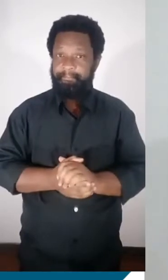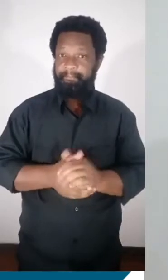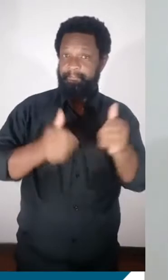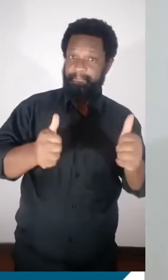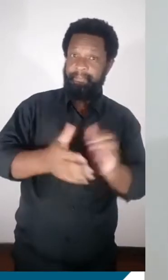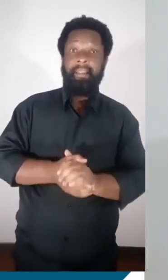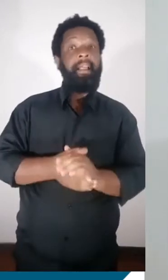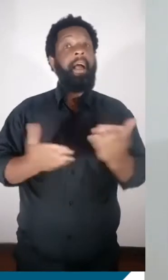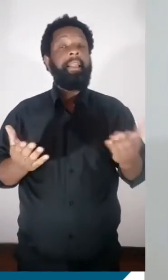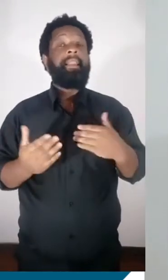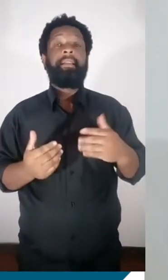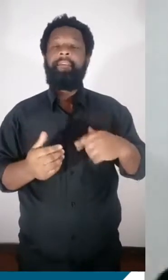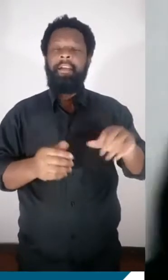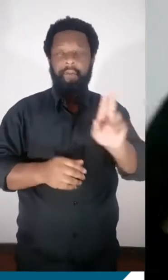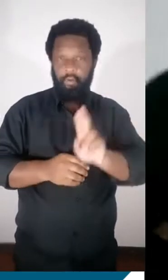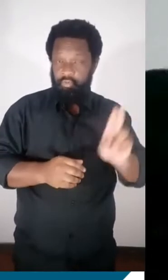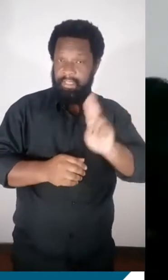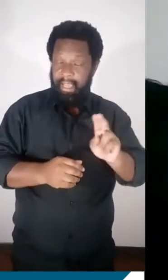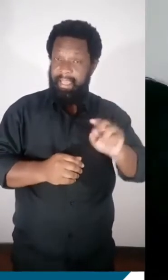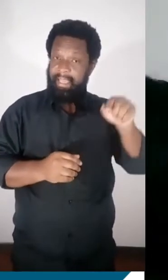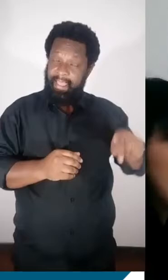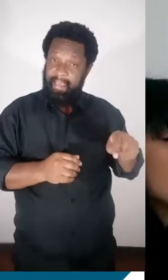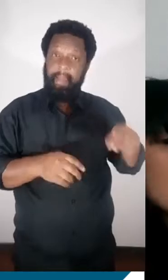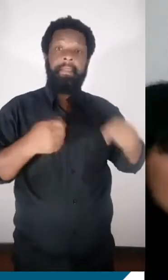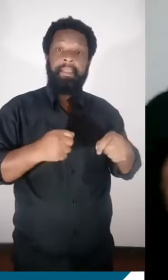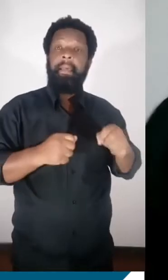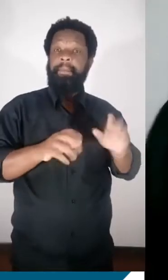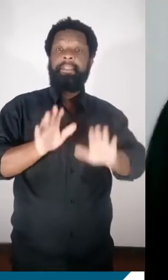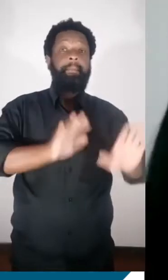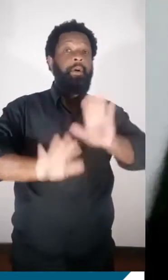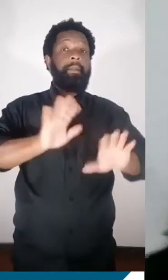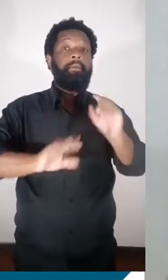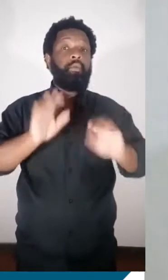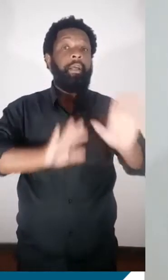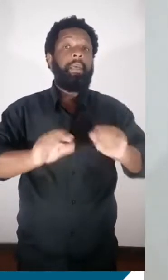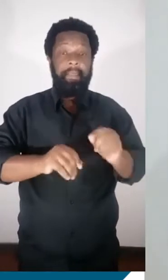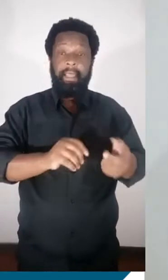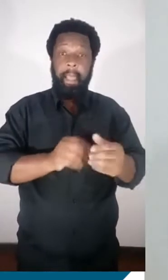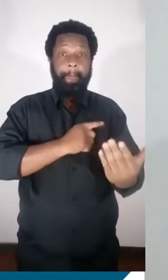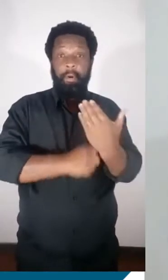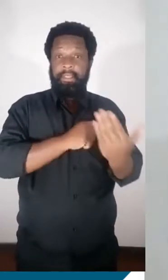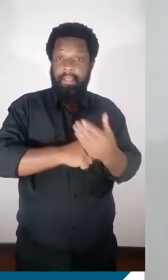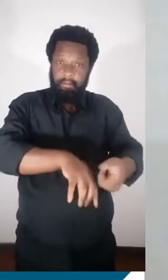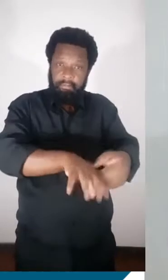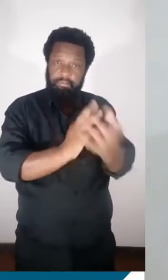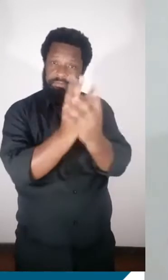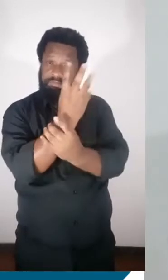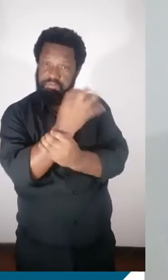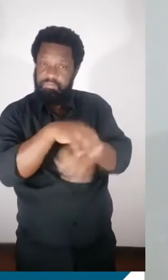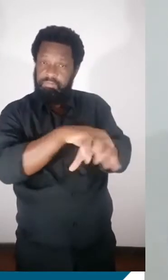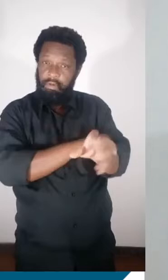desentupimento. Beleza, pessoal? Então, ao manusear hidróxido de sódio, soda cáustica, é importante que você esteja protegido, que